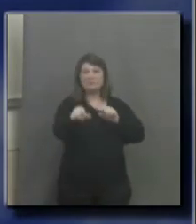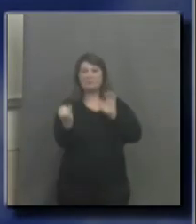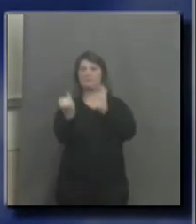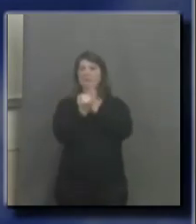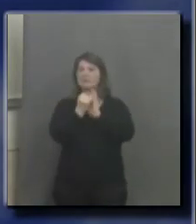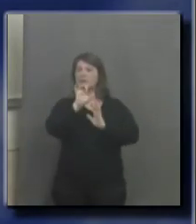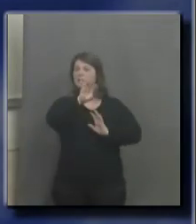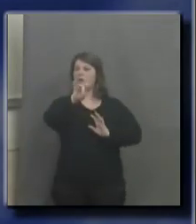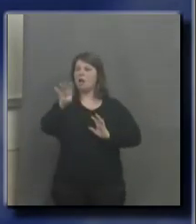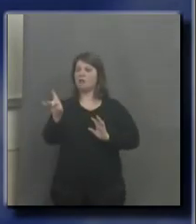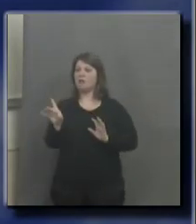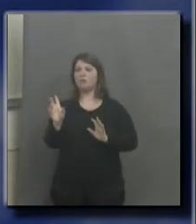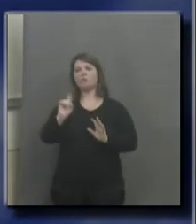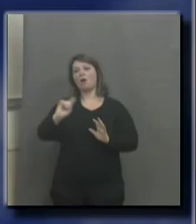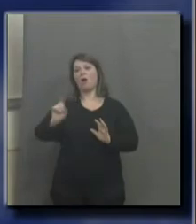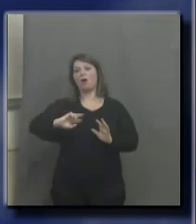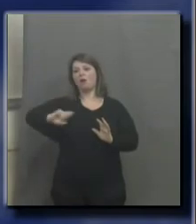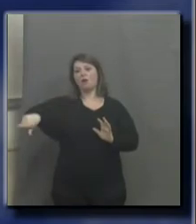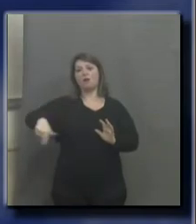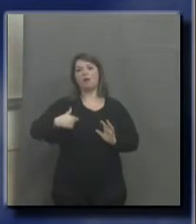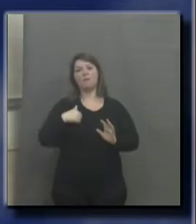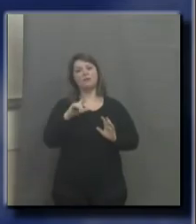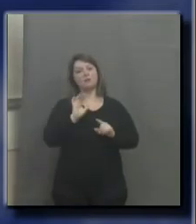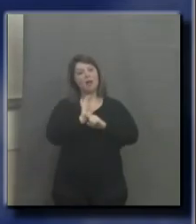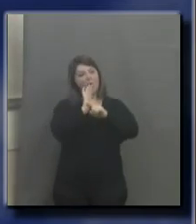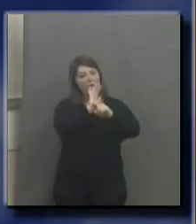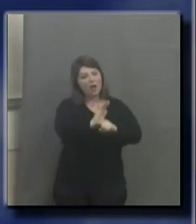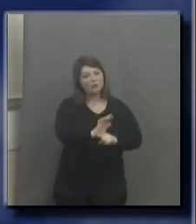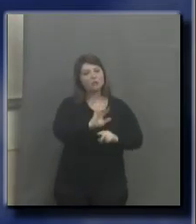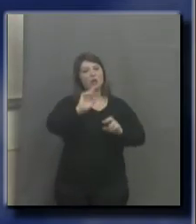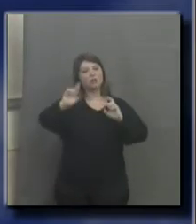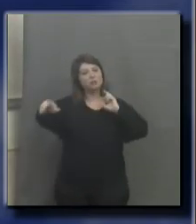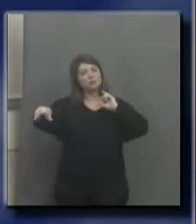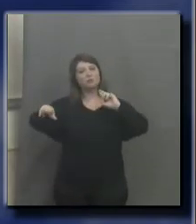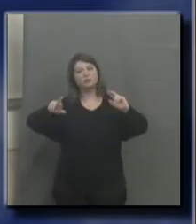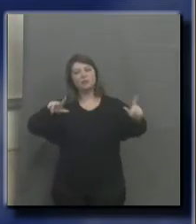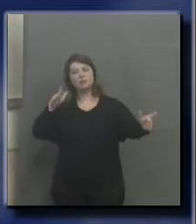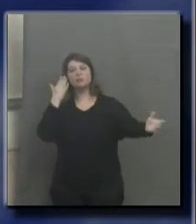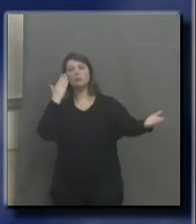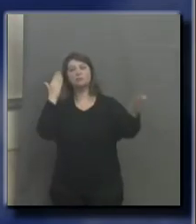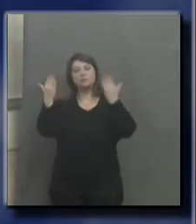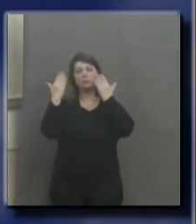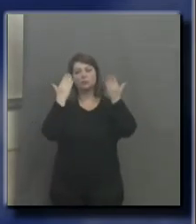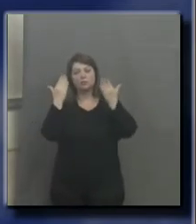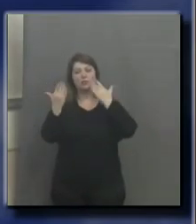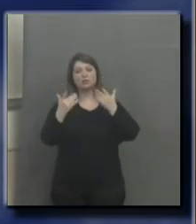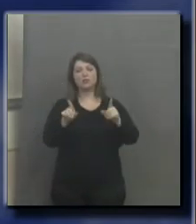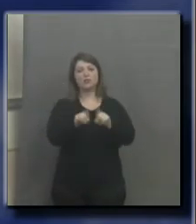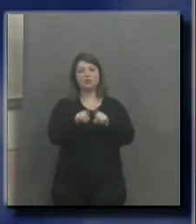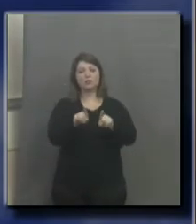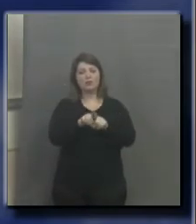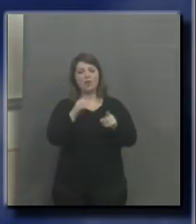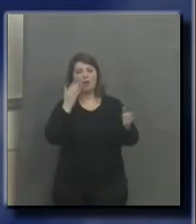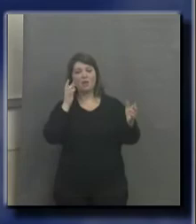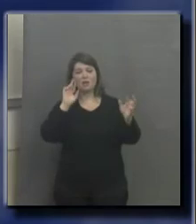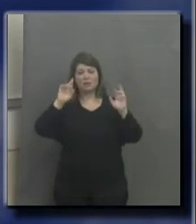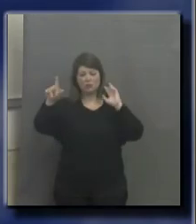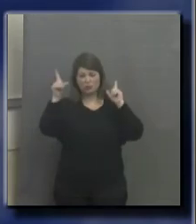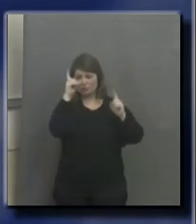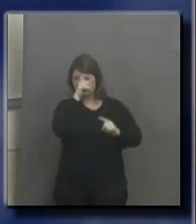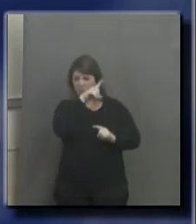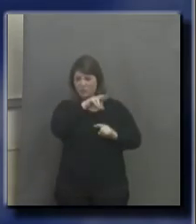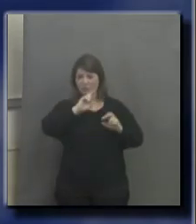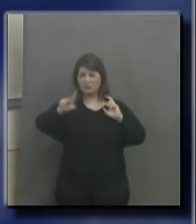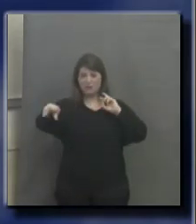psicólogo brasileiro, mas era atender à diversidade da psicologia e à diversidade das